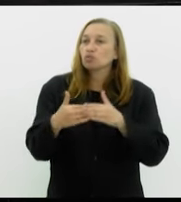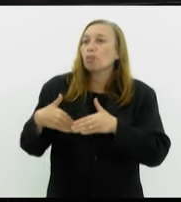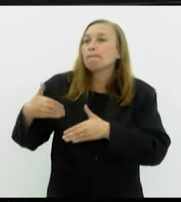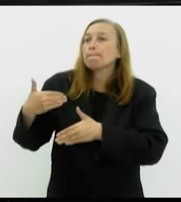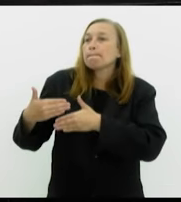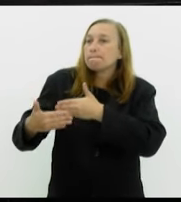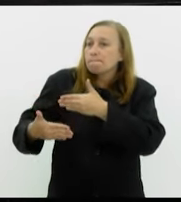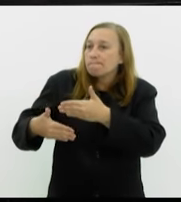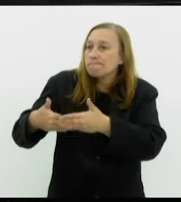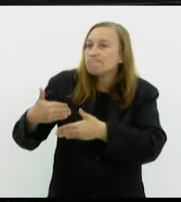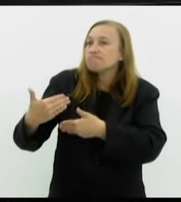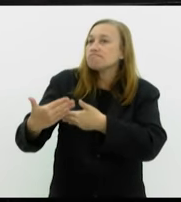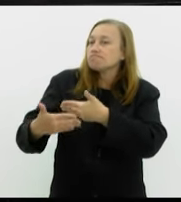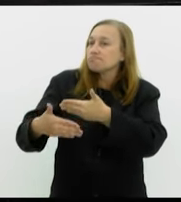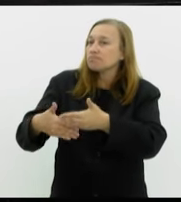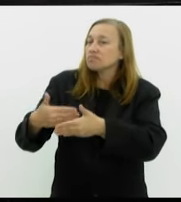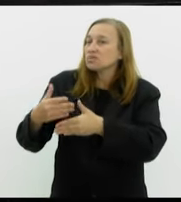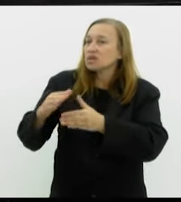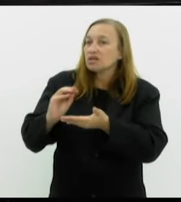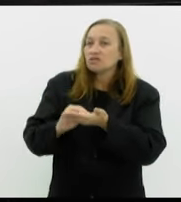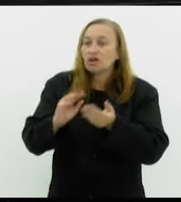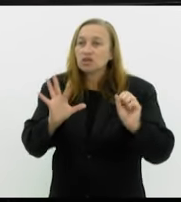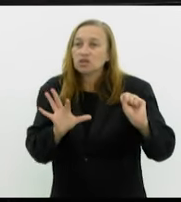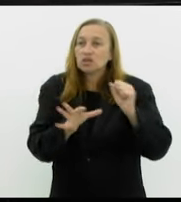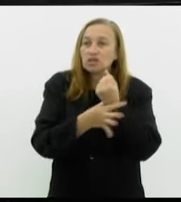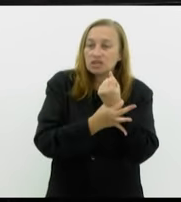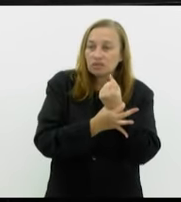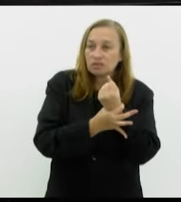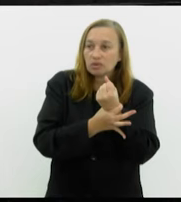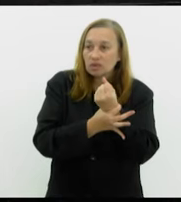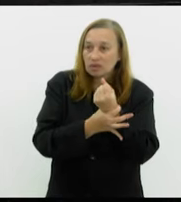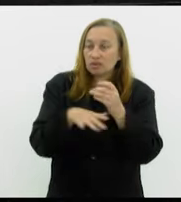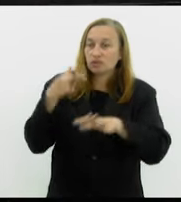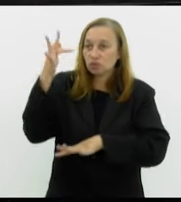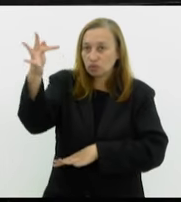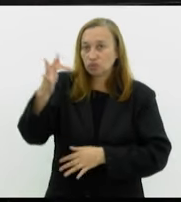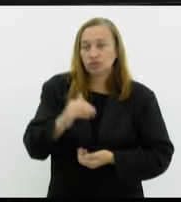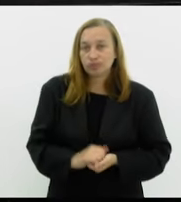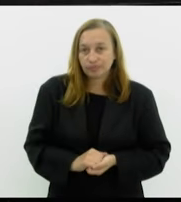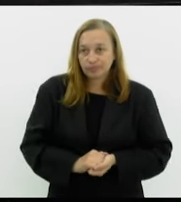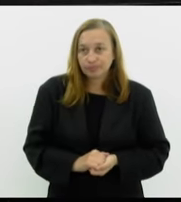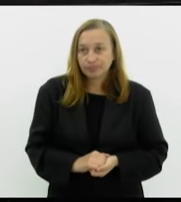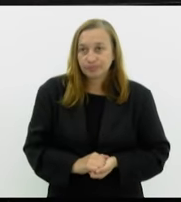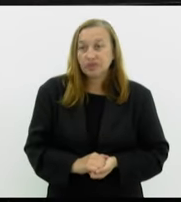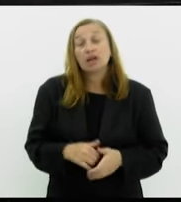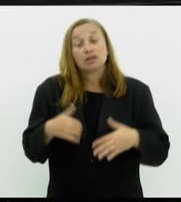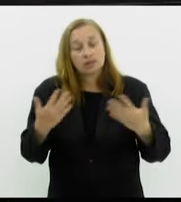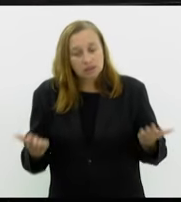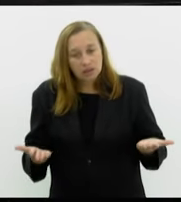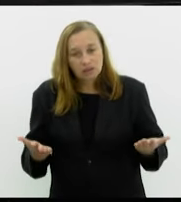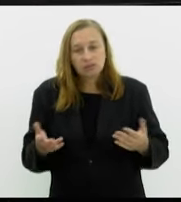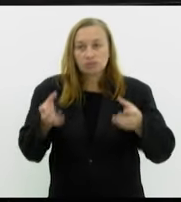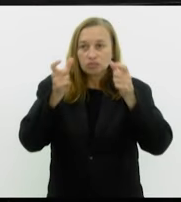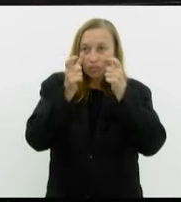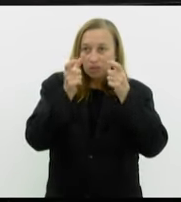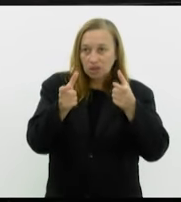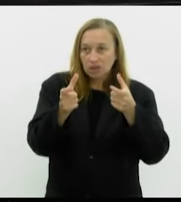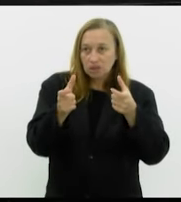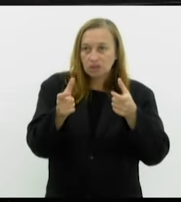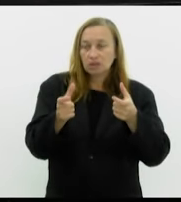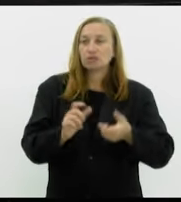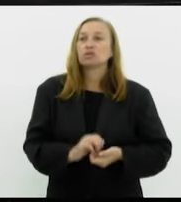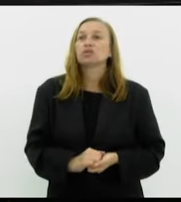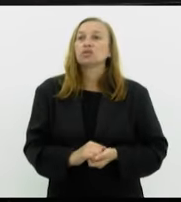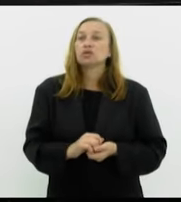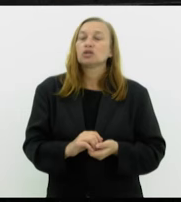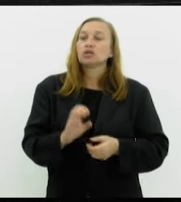processo de insegurança pela frente. Então, eu estou chamando a atenção, a partir do Rio